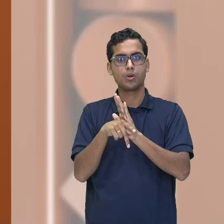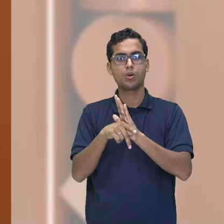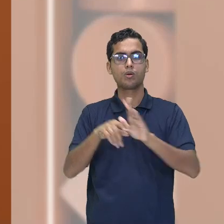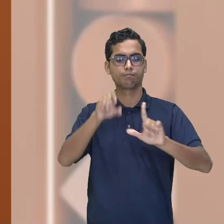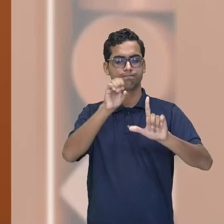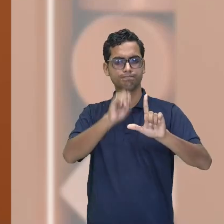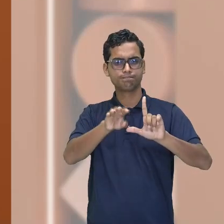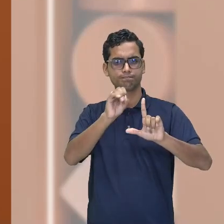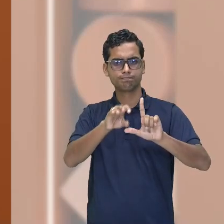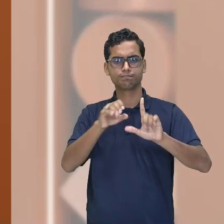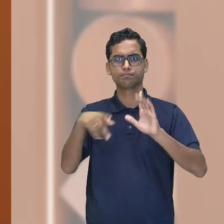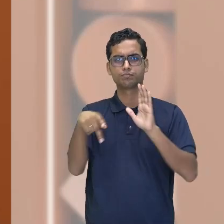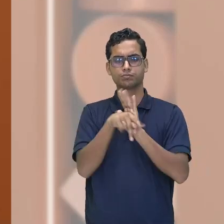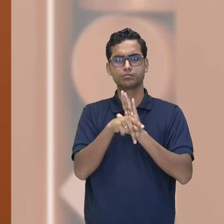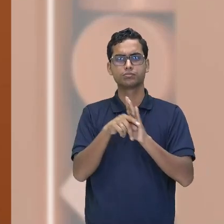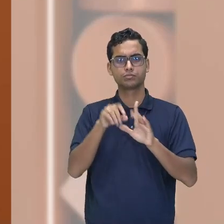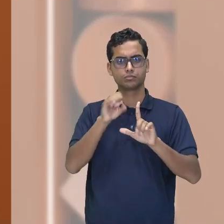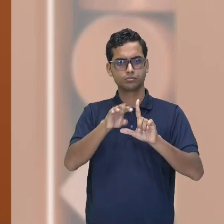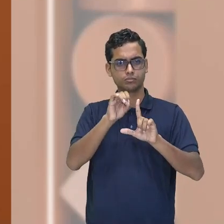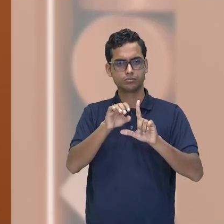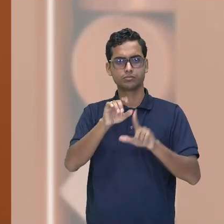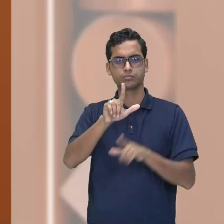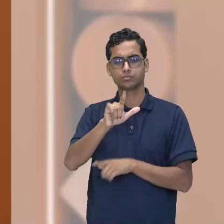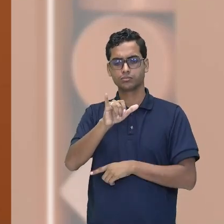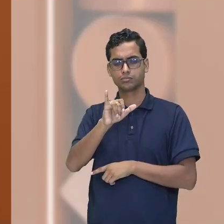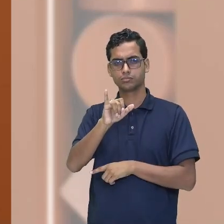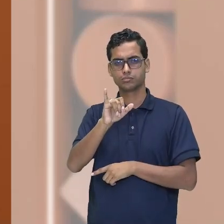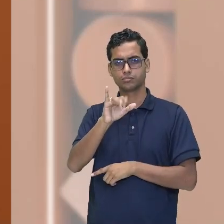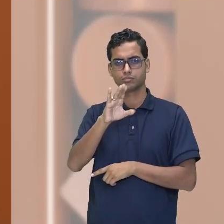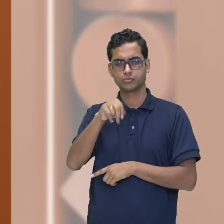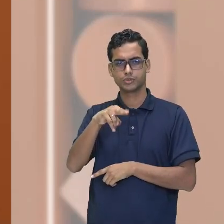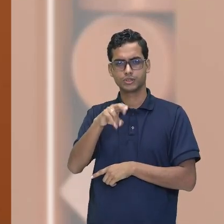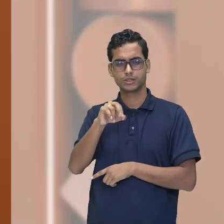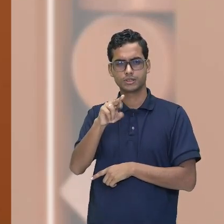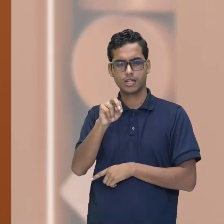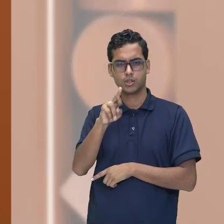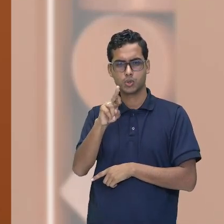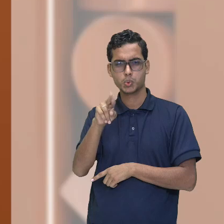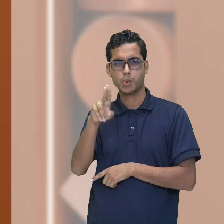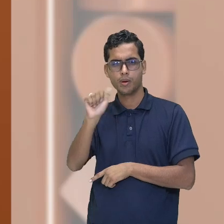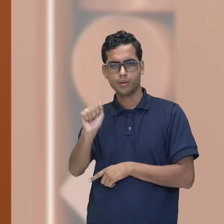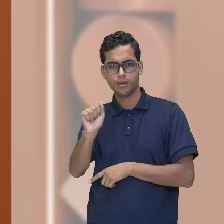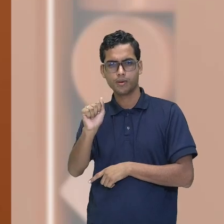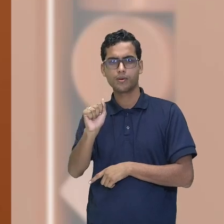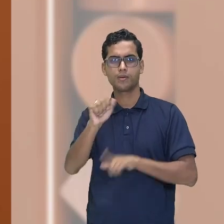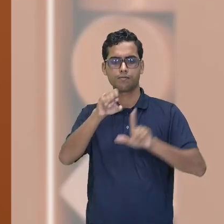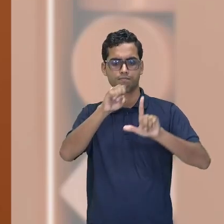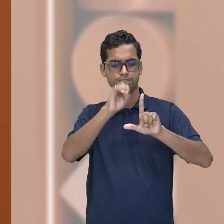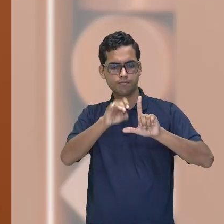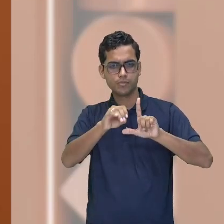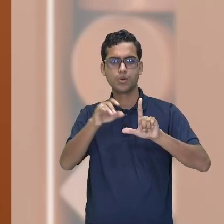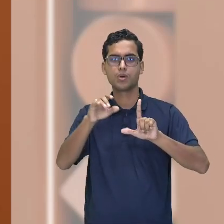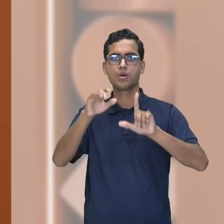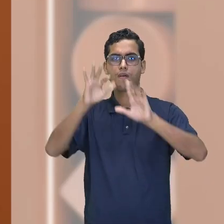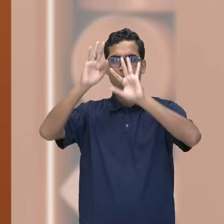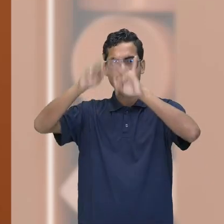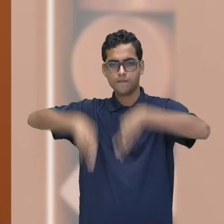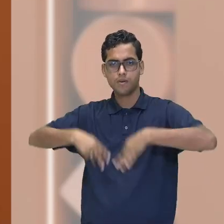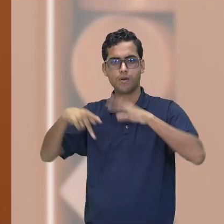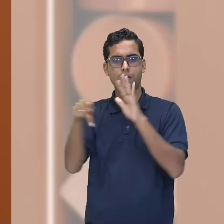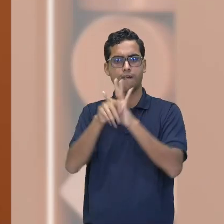eu vou ter como principais da minha vida foi justamente o período que eu finalizei meu curso de